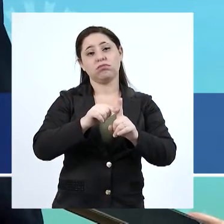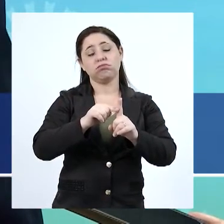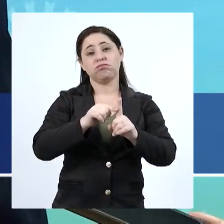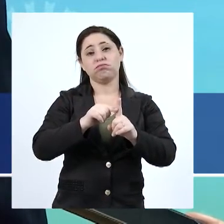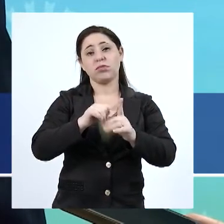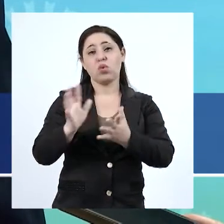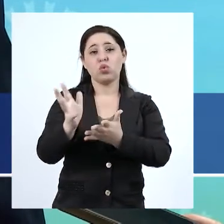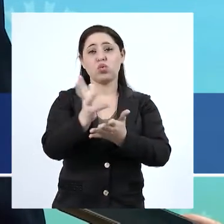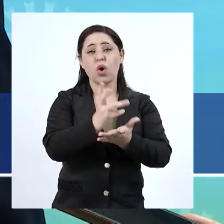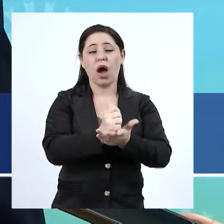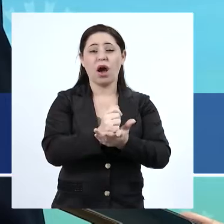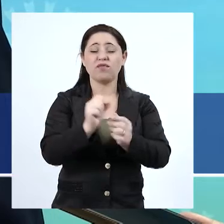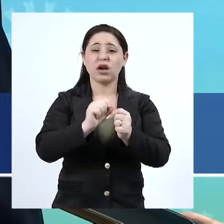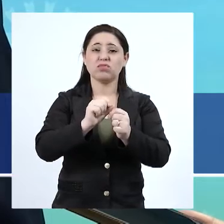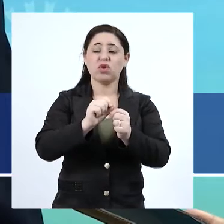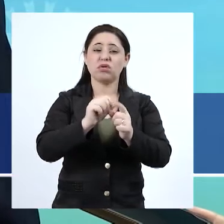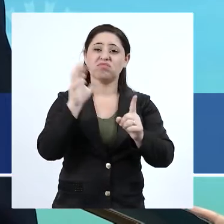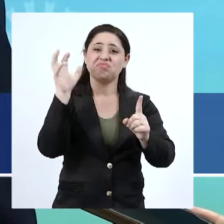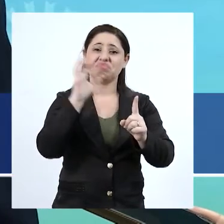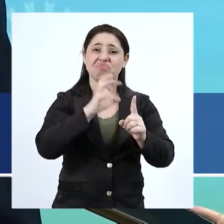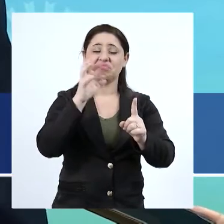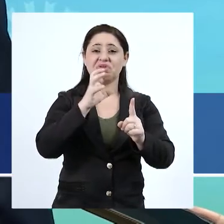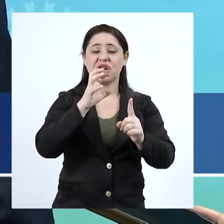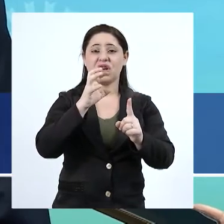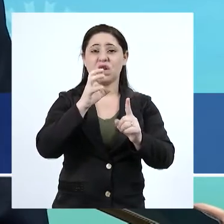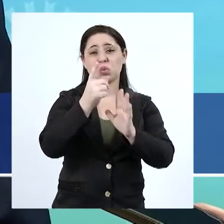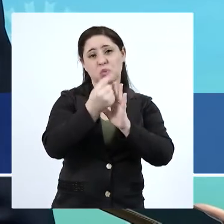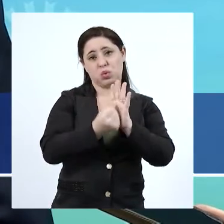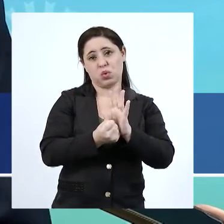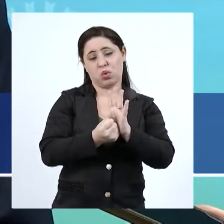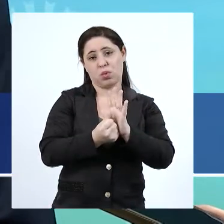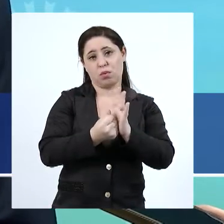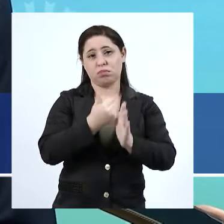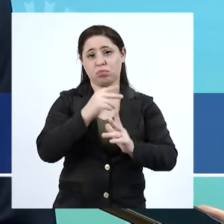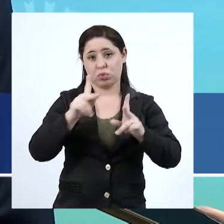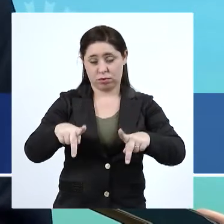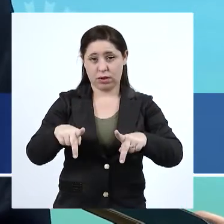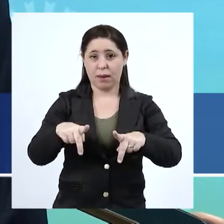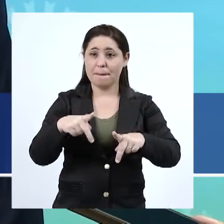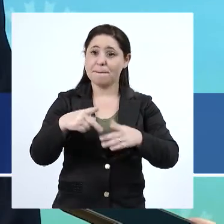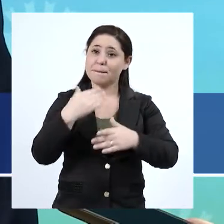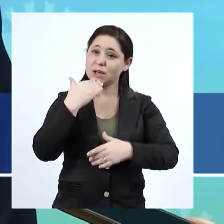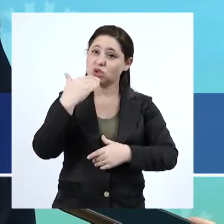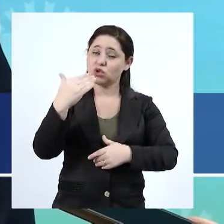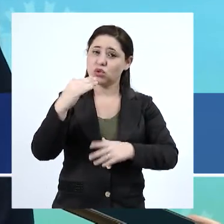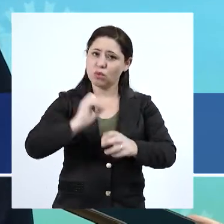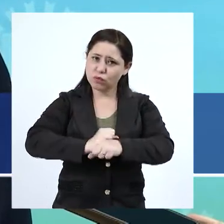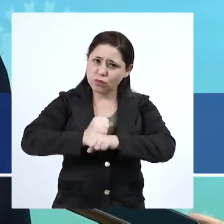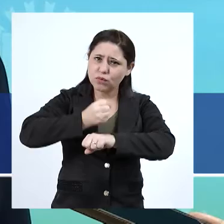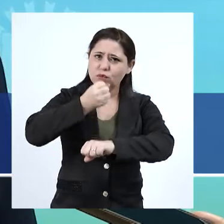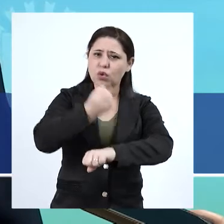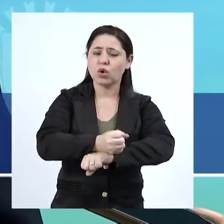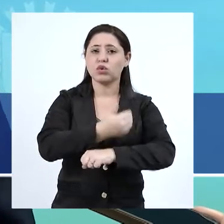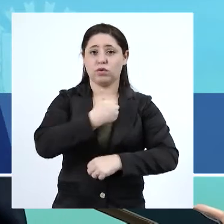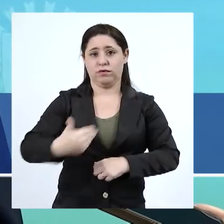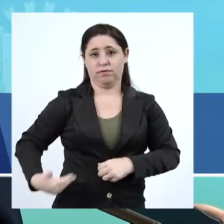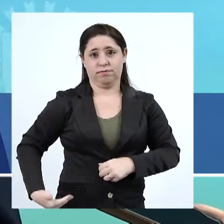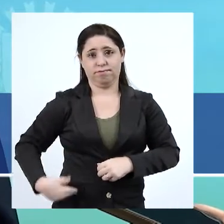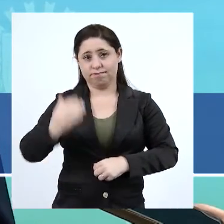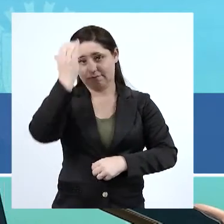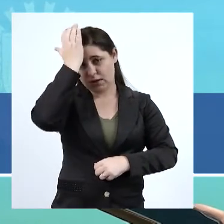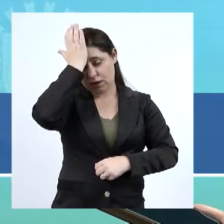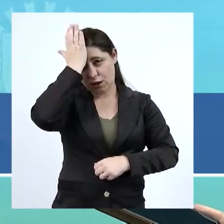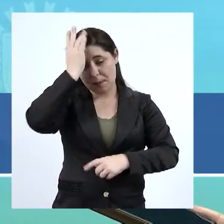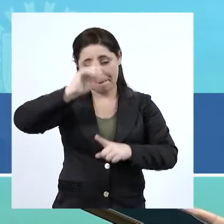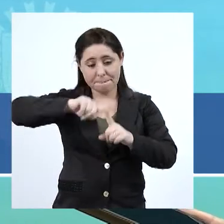um baque nas contas públicas. Então, mesmo assim, a gente está pedindo mais um pouco o esforço do governador Reinaldo de deixar